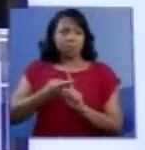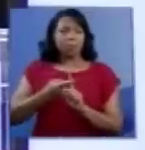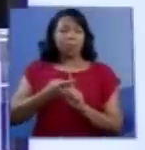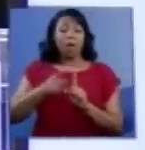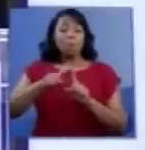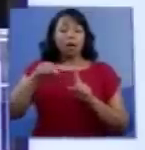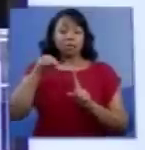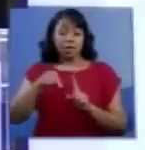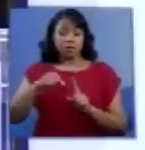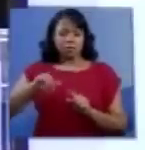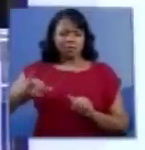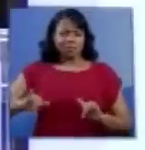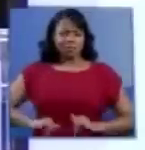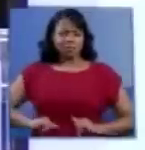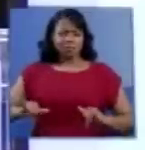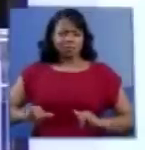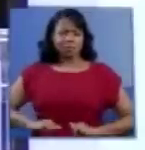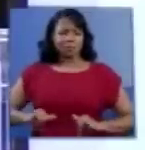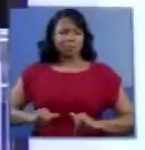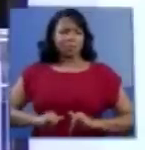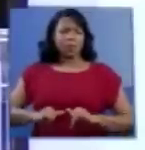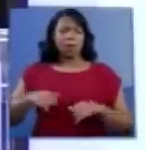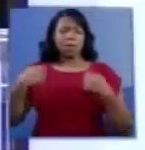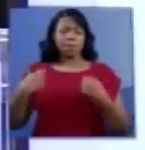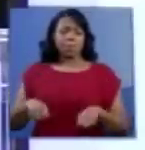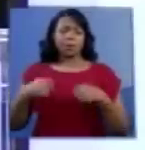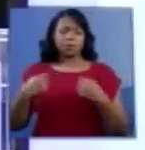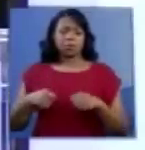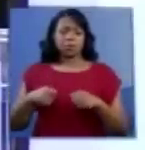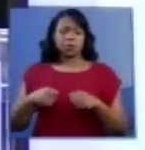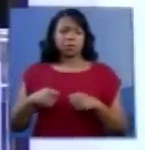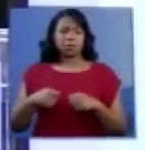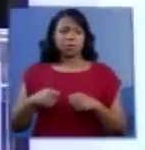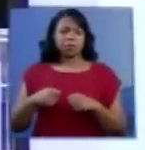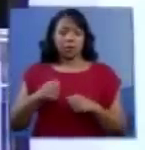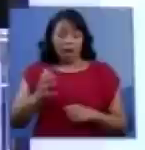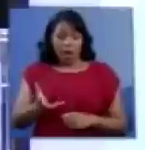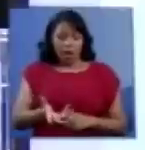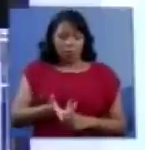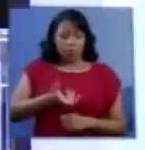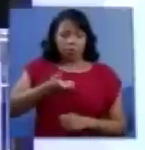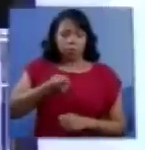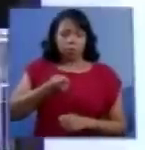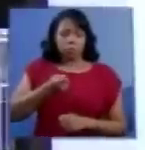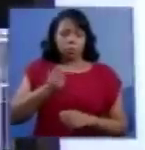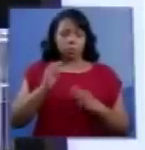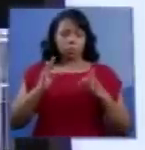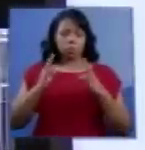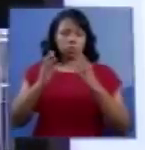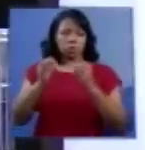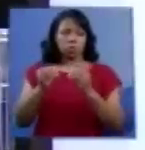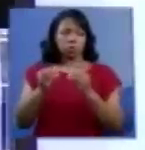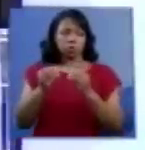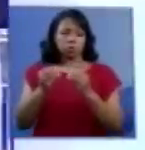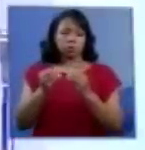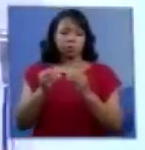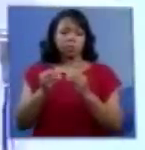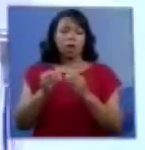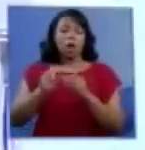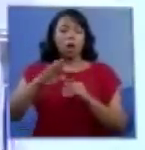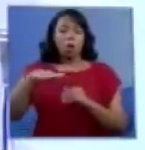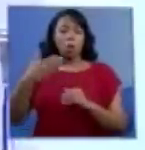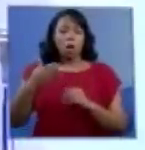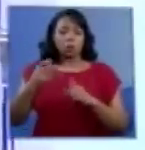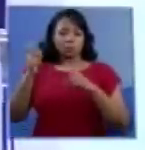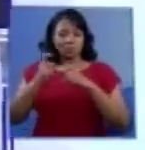esse sofrimento portanto precisa ser acolhido por todos porque quando a